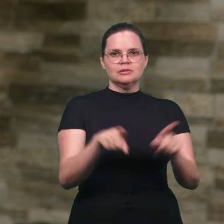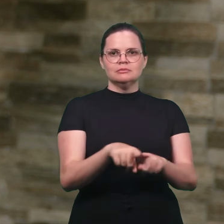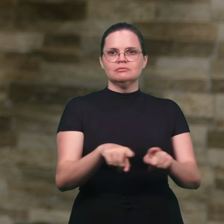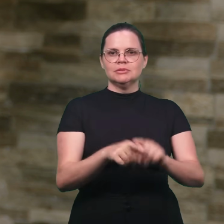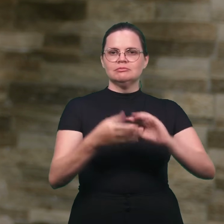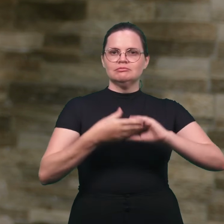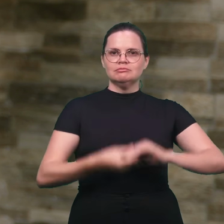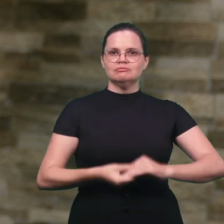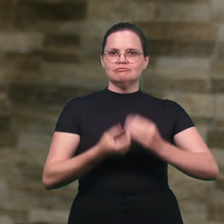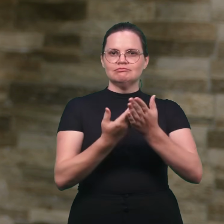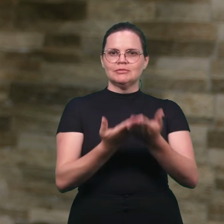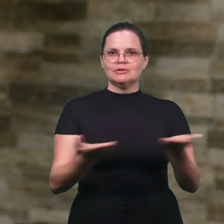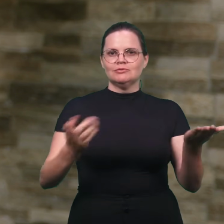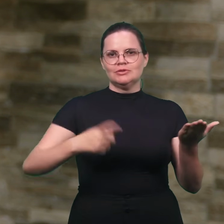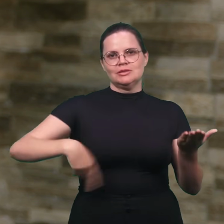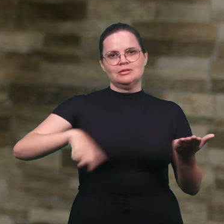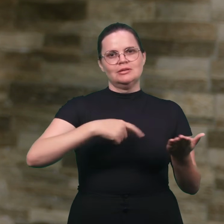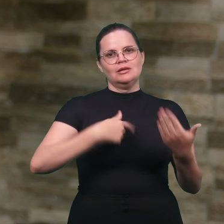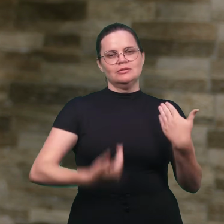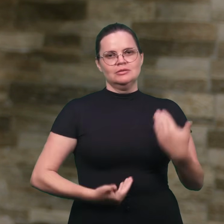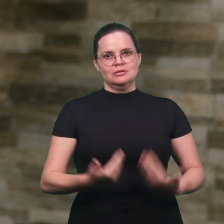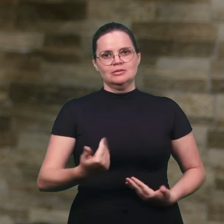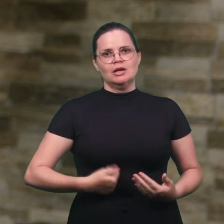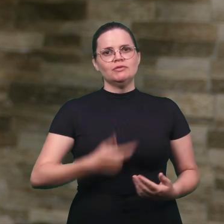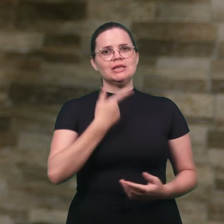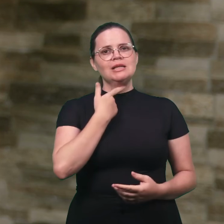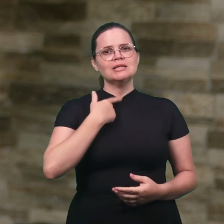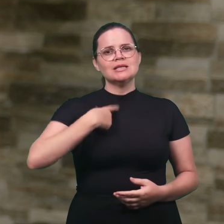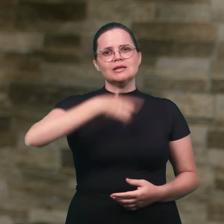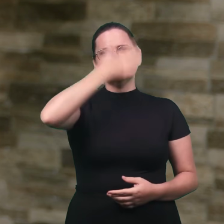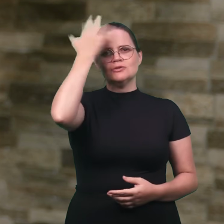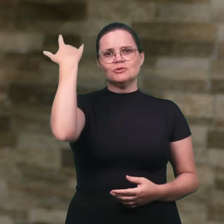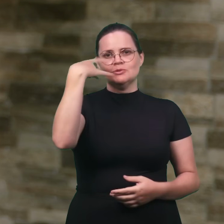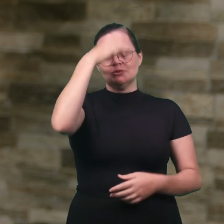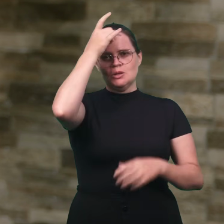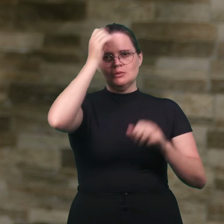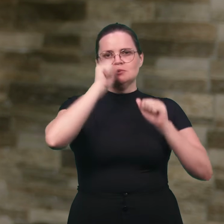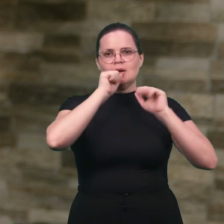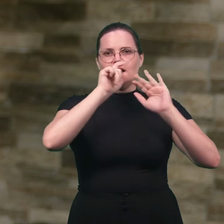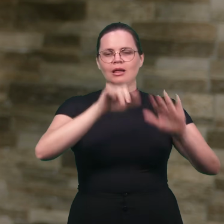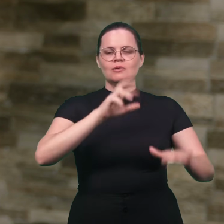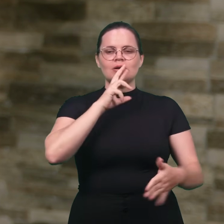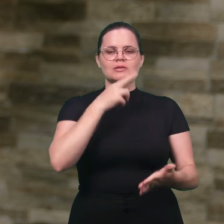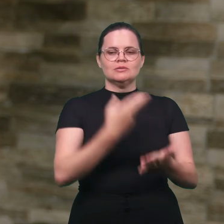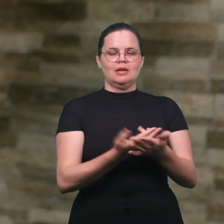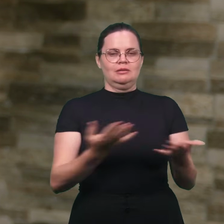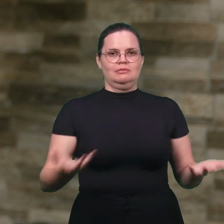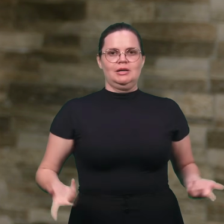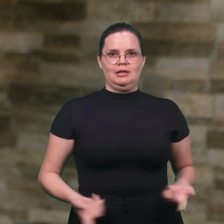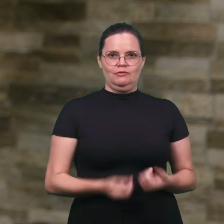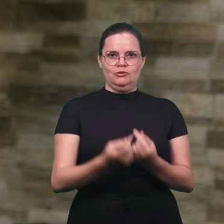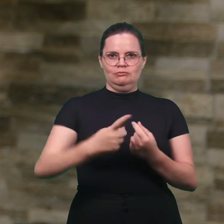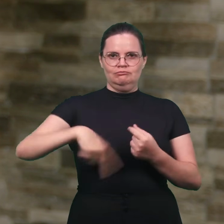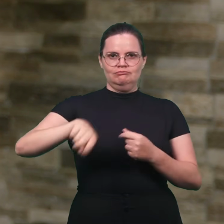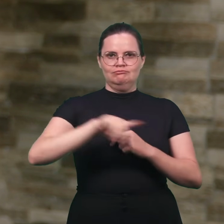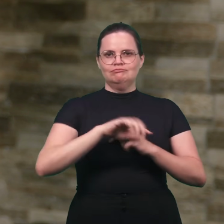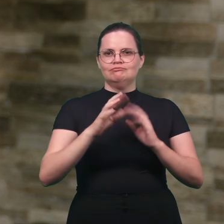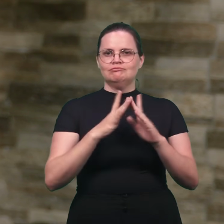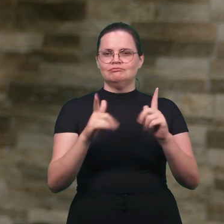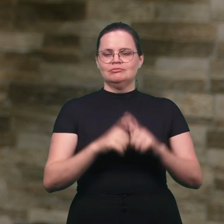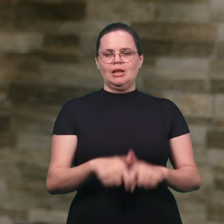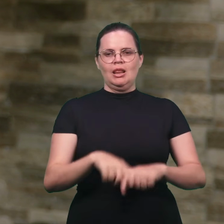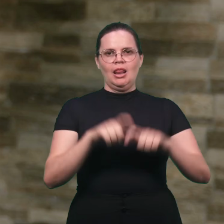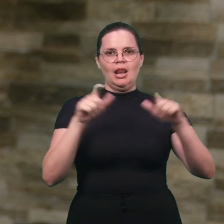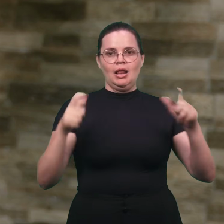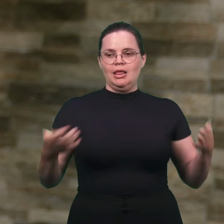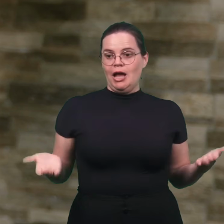quero desejar aos irmãos que o Espírito Santo, que o Senhor possa continuar dando frutos na obra no Chile, que as igrejas possam crescer, que